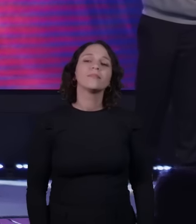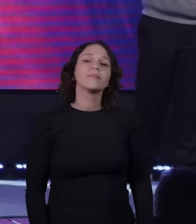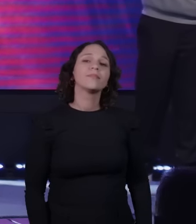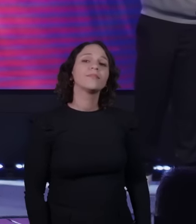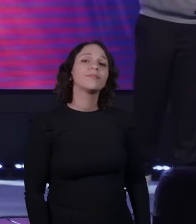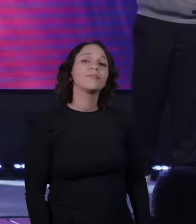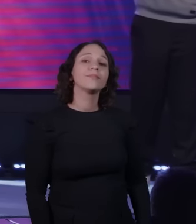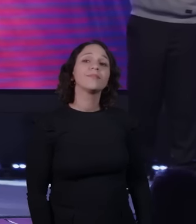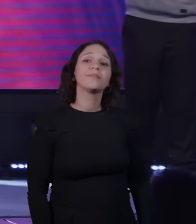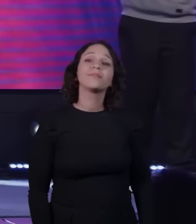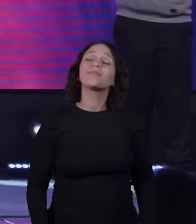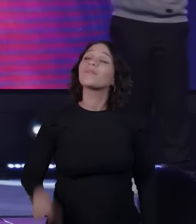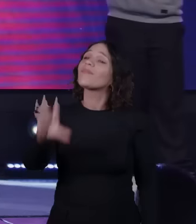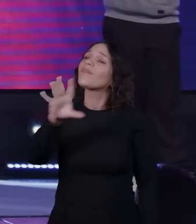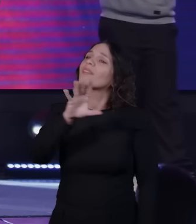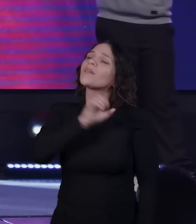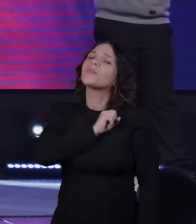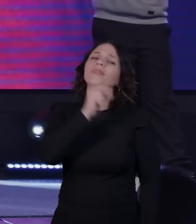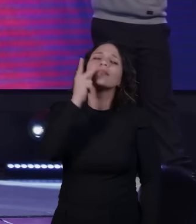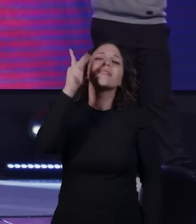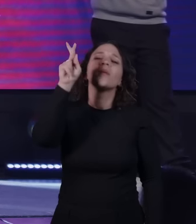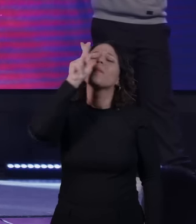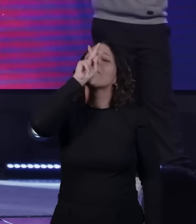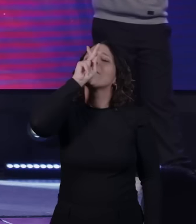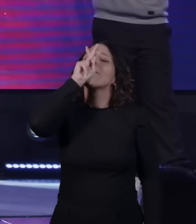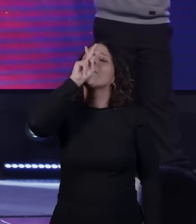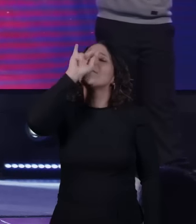que o teu amor, ó Pai Celeste,